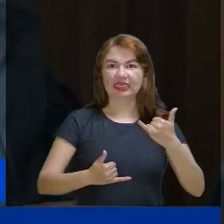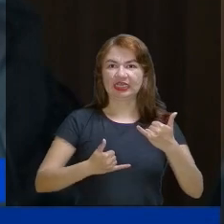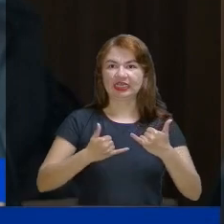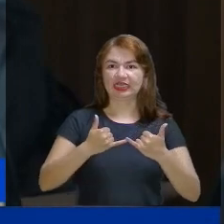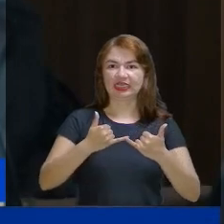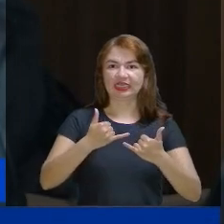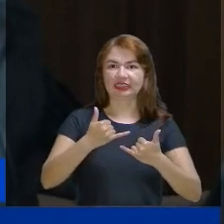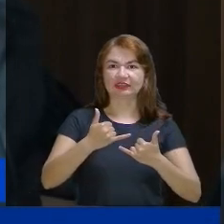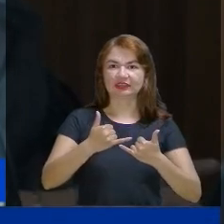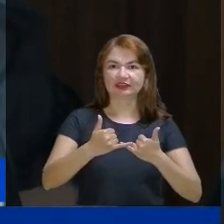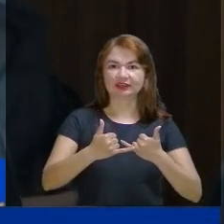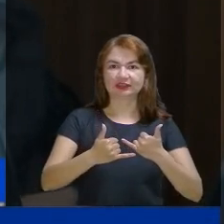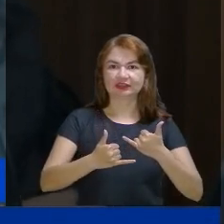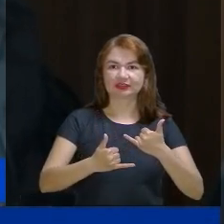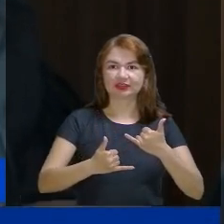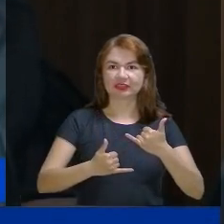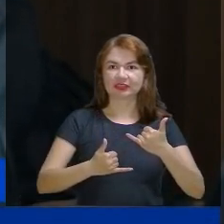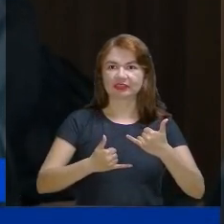né?